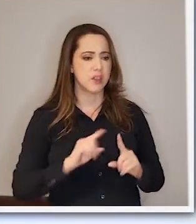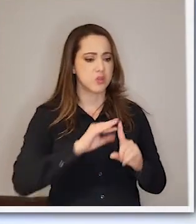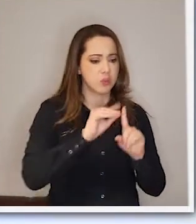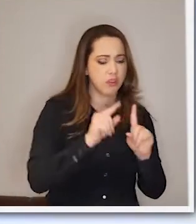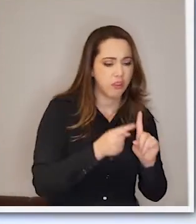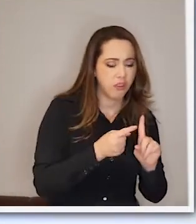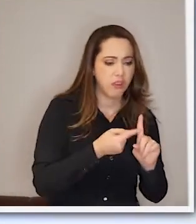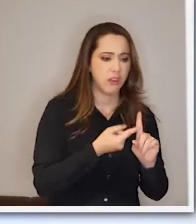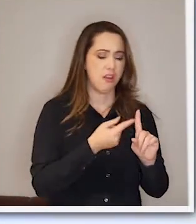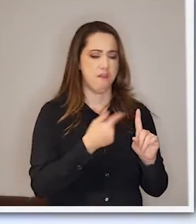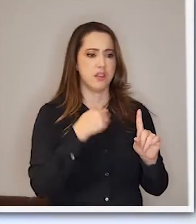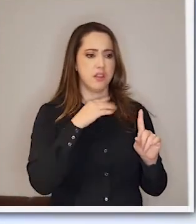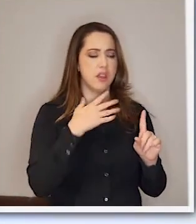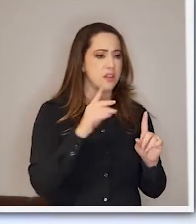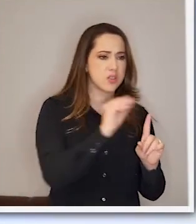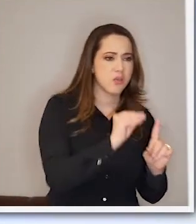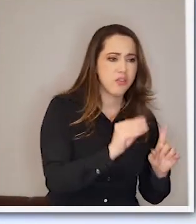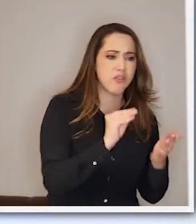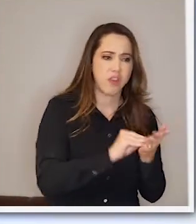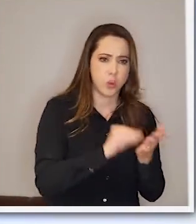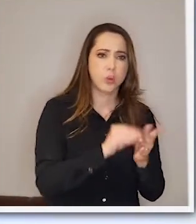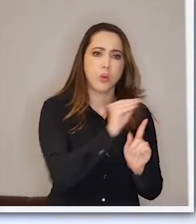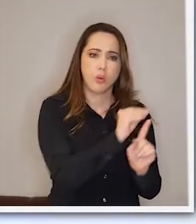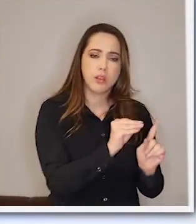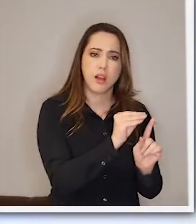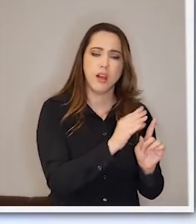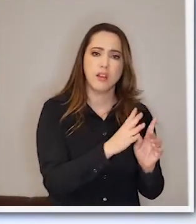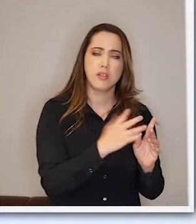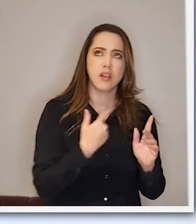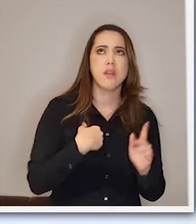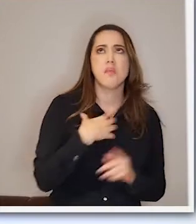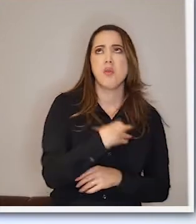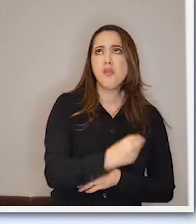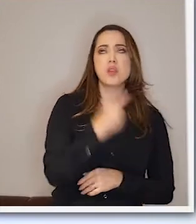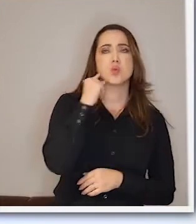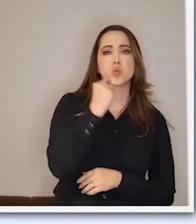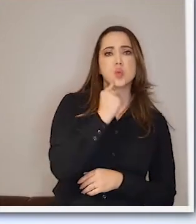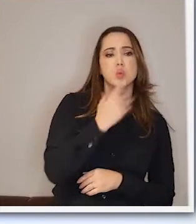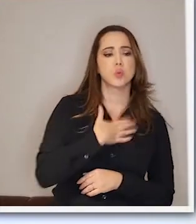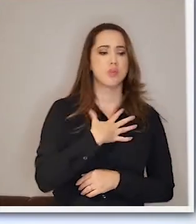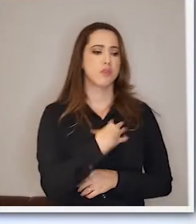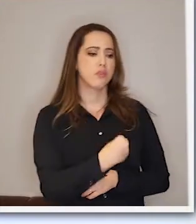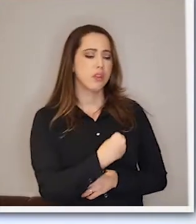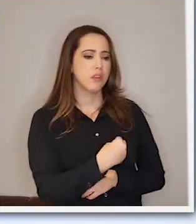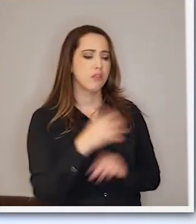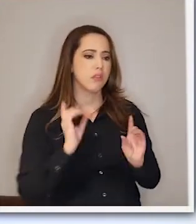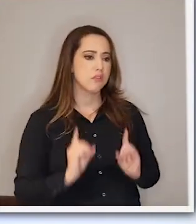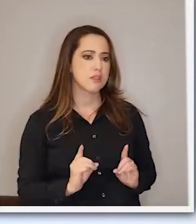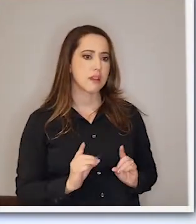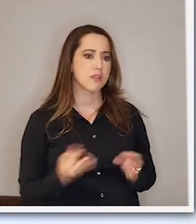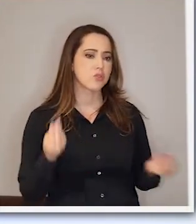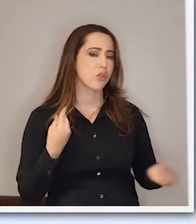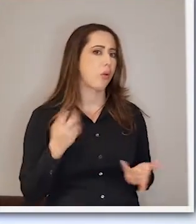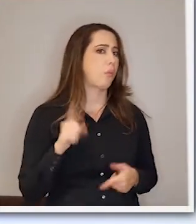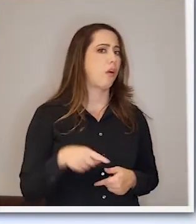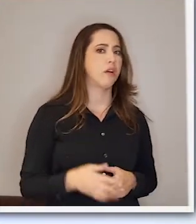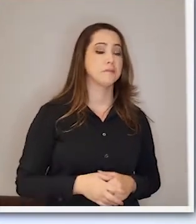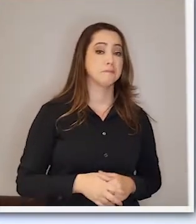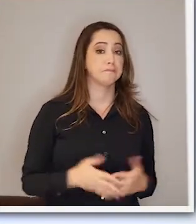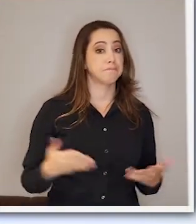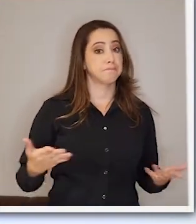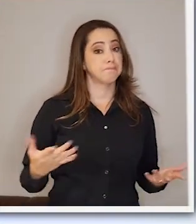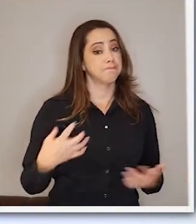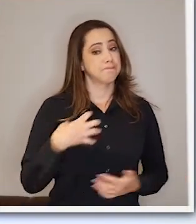ele adquiriu a surdez ou de qualquer tipo de deficiência. Há um processo de culpa aí. Então ele